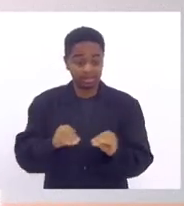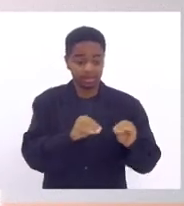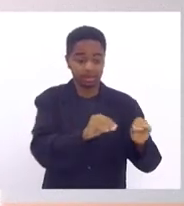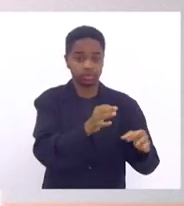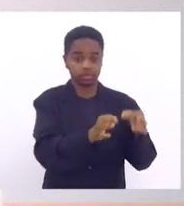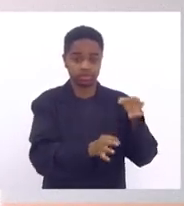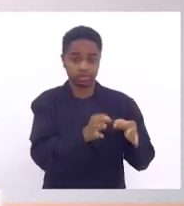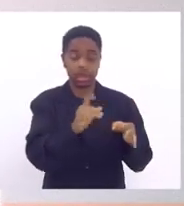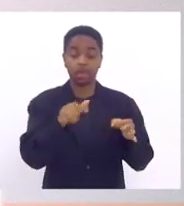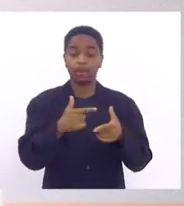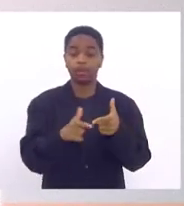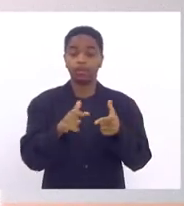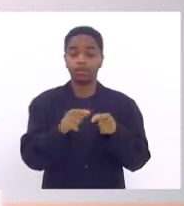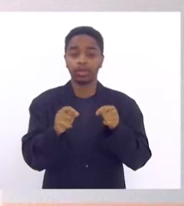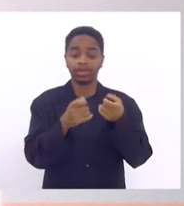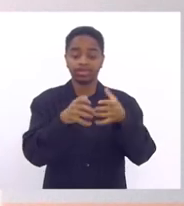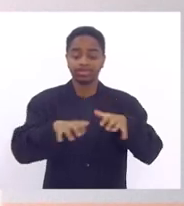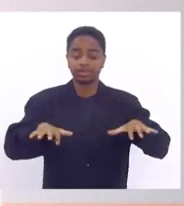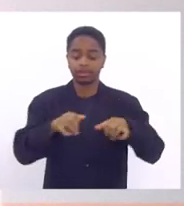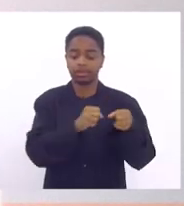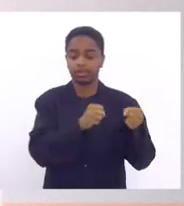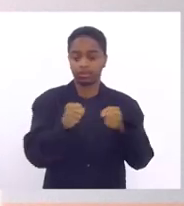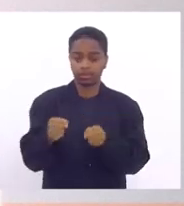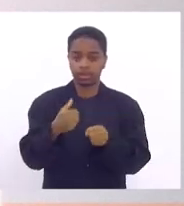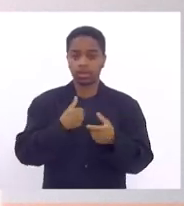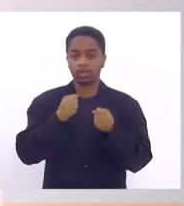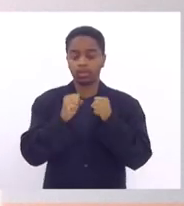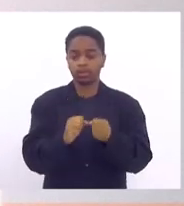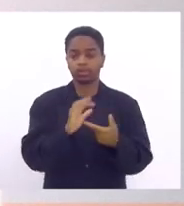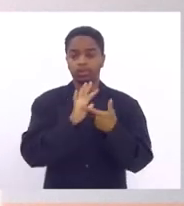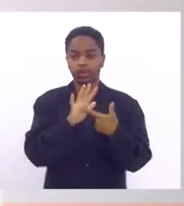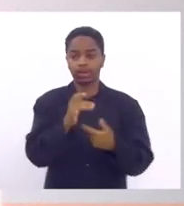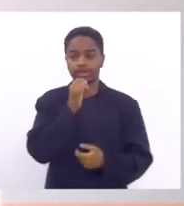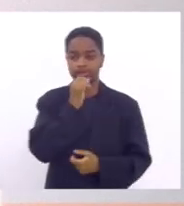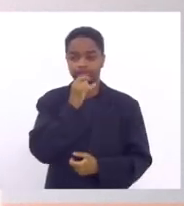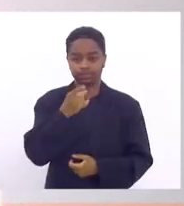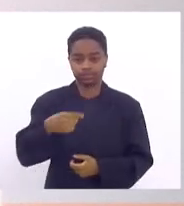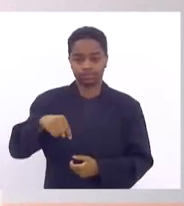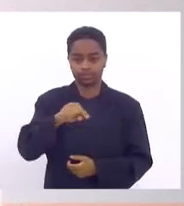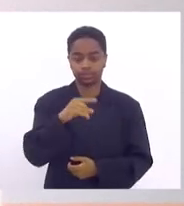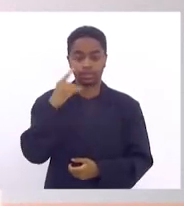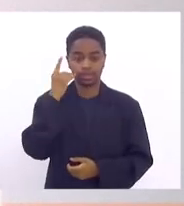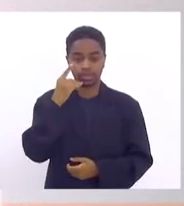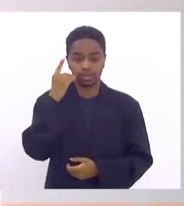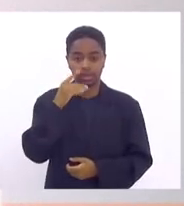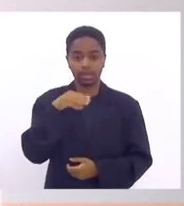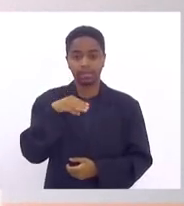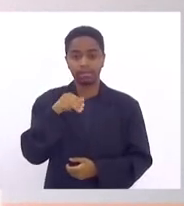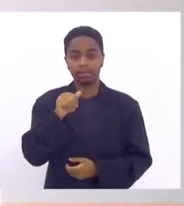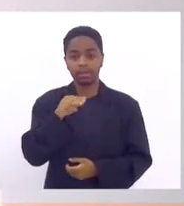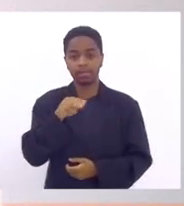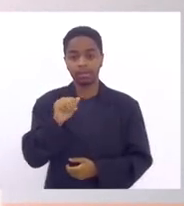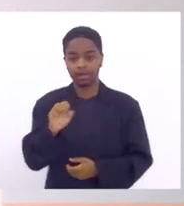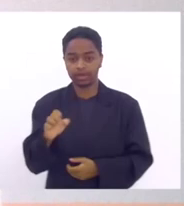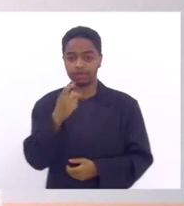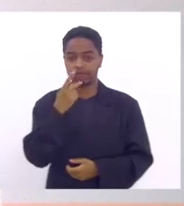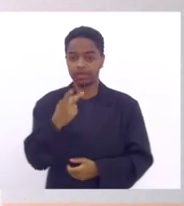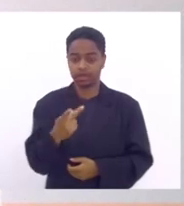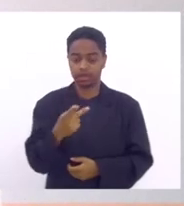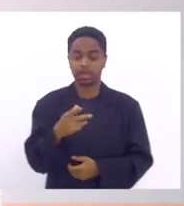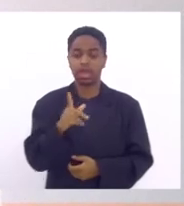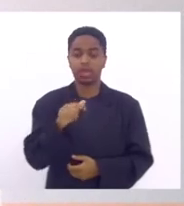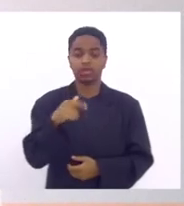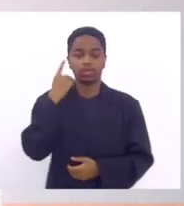poderes o exemplo que eu posso dar a vocês é o famoso caso Deputado mamãe falei um deputado de primeiro mandato de São